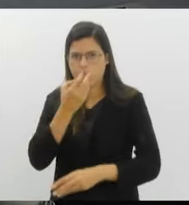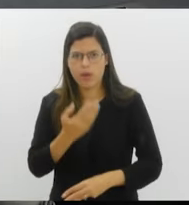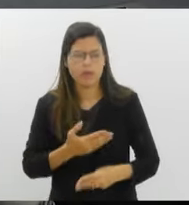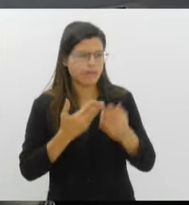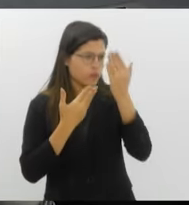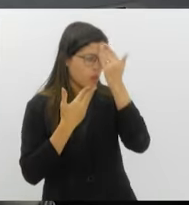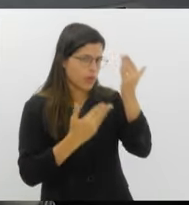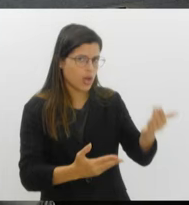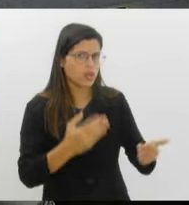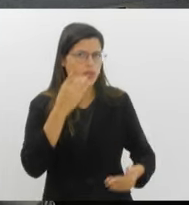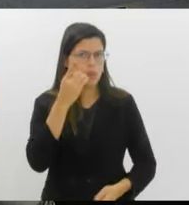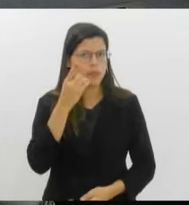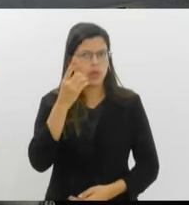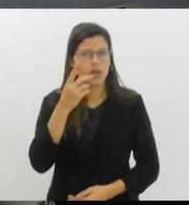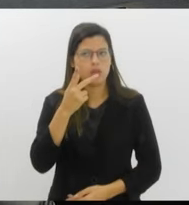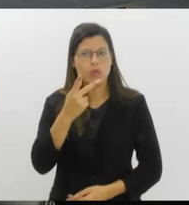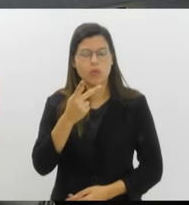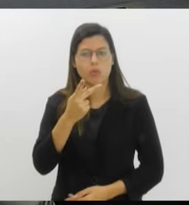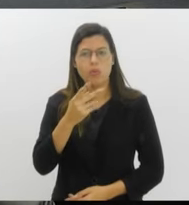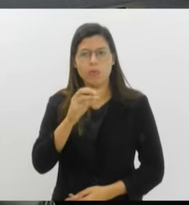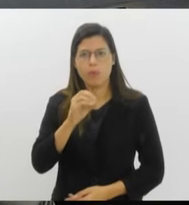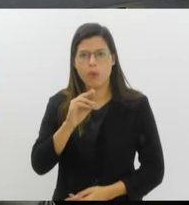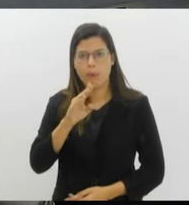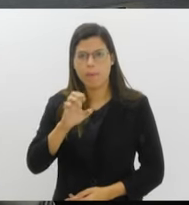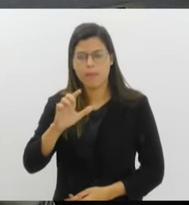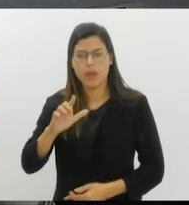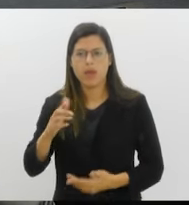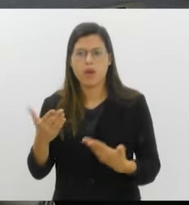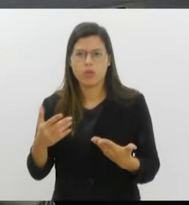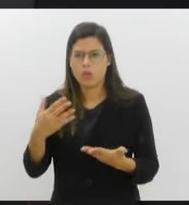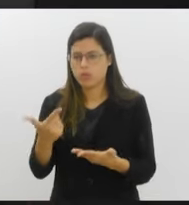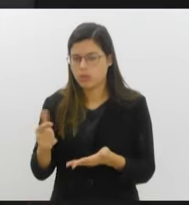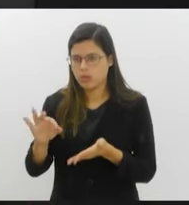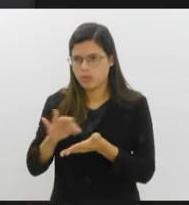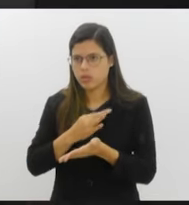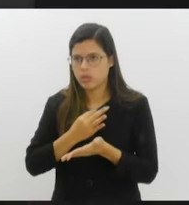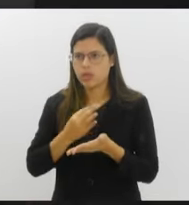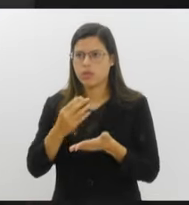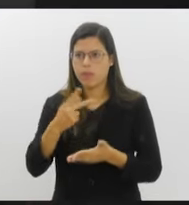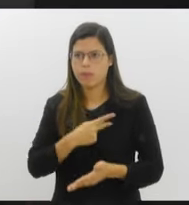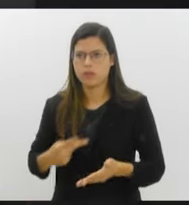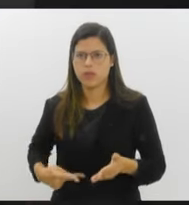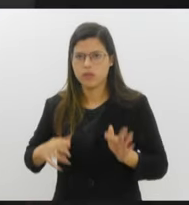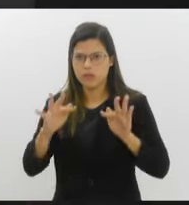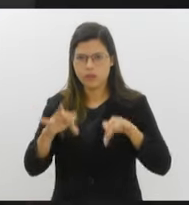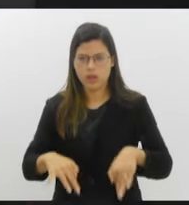deputado Poubel. Não havendo mais oradores inscritos, essa presidência encerra a sessão.